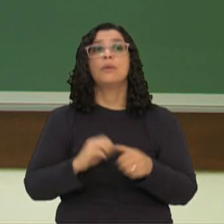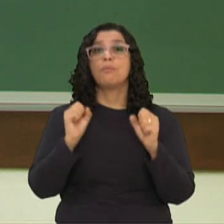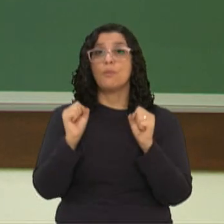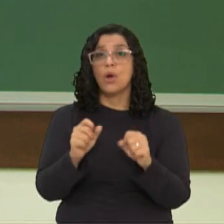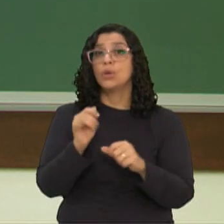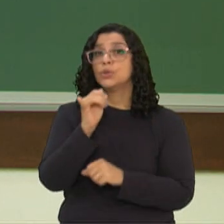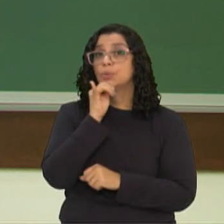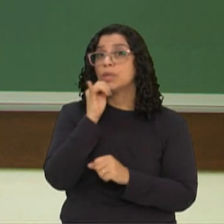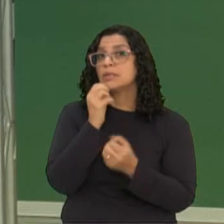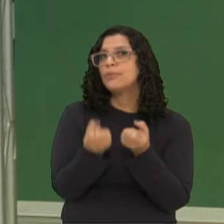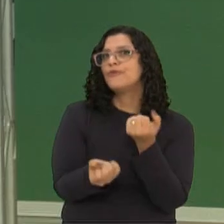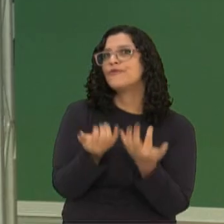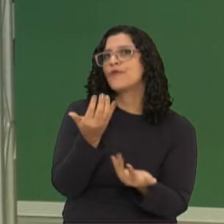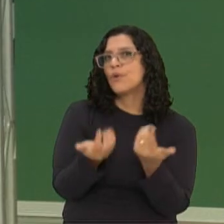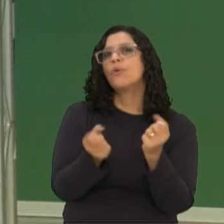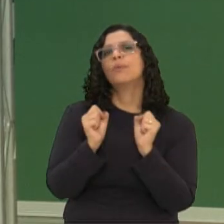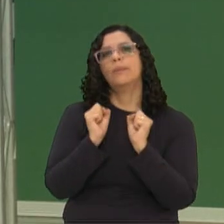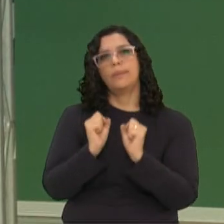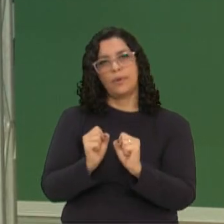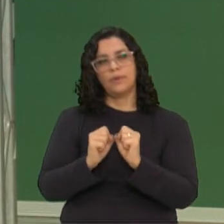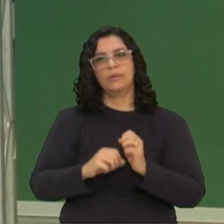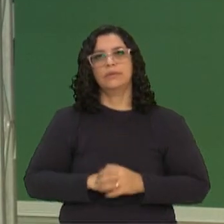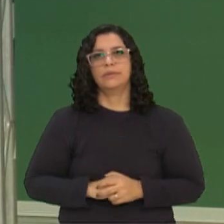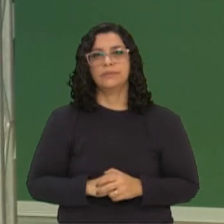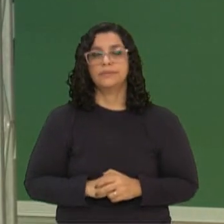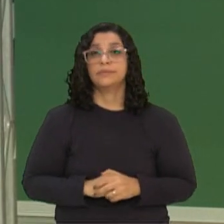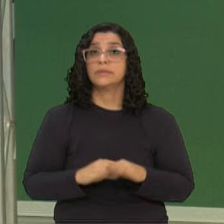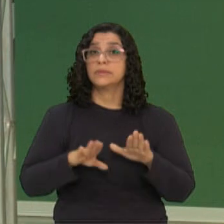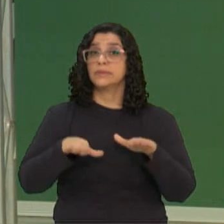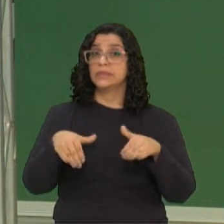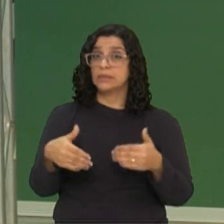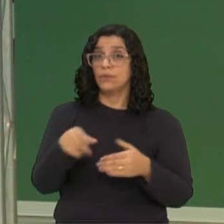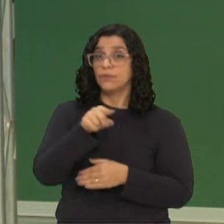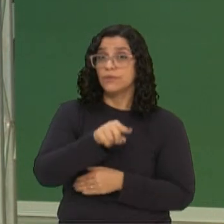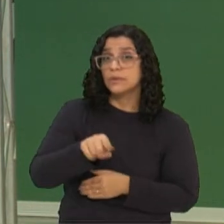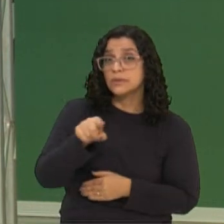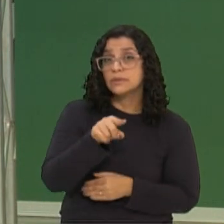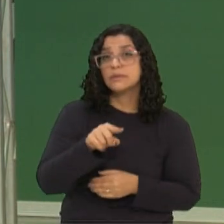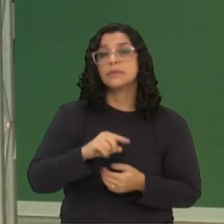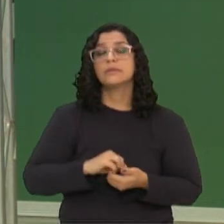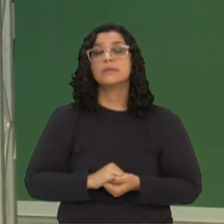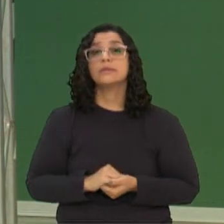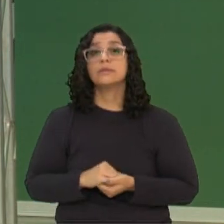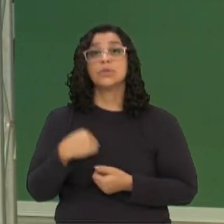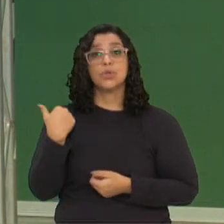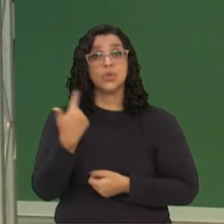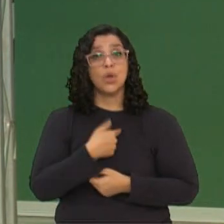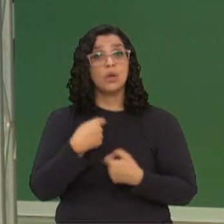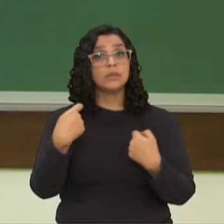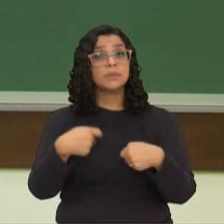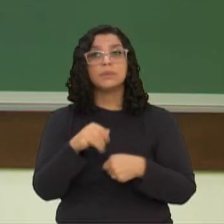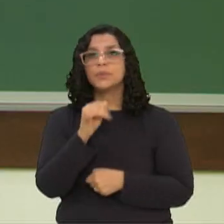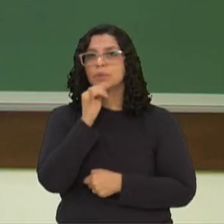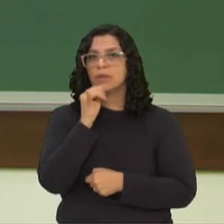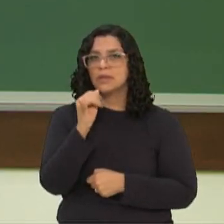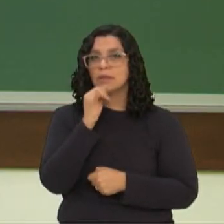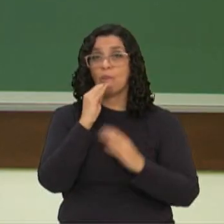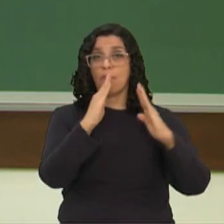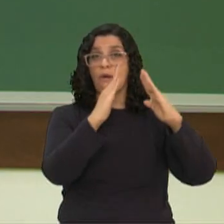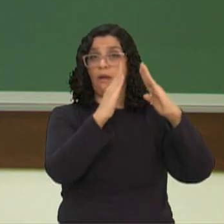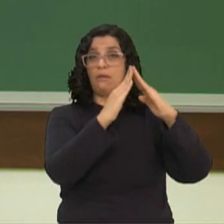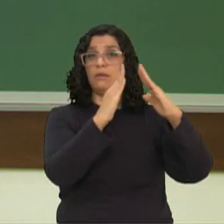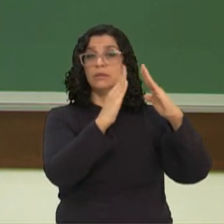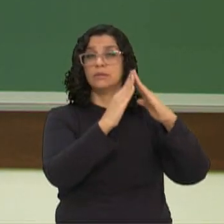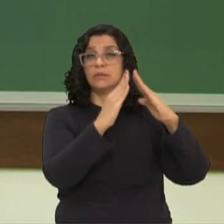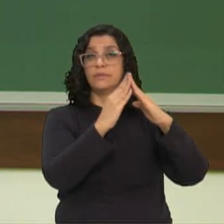pode causar incêndios, por exemplo. Bom, aí, pessoal, Nós temos aí, por exemplo, nas